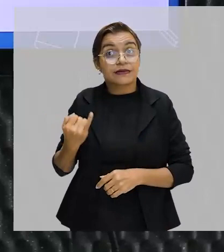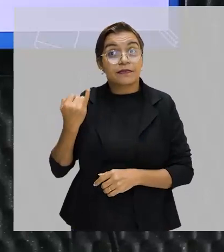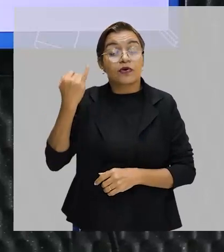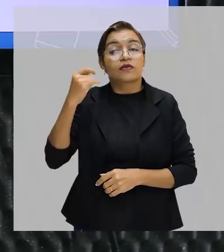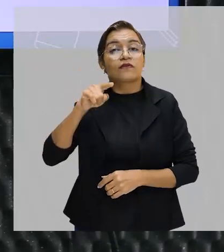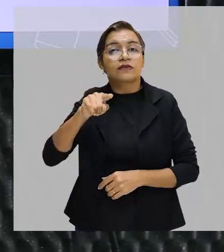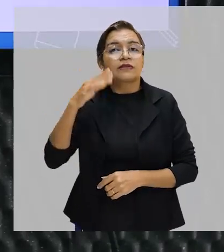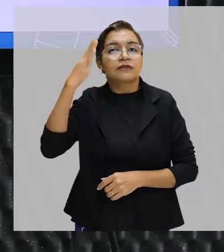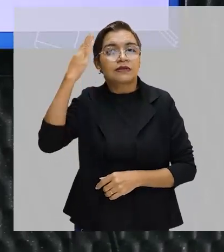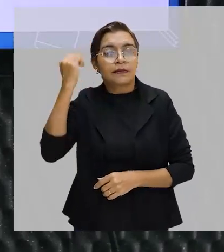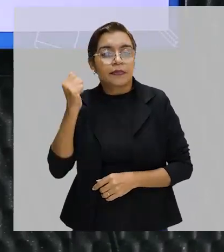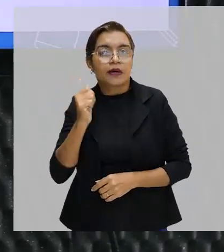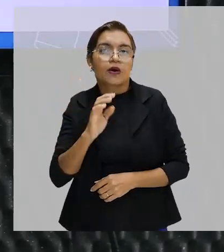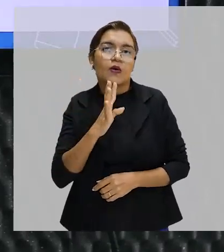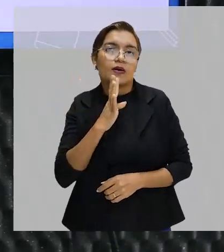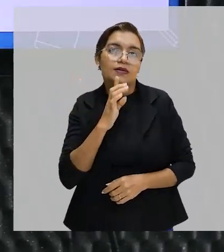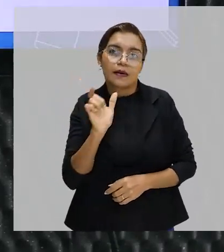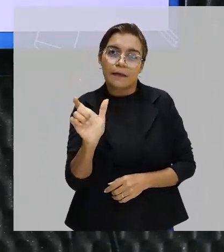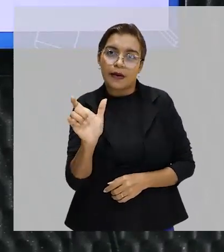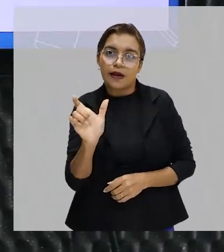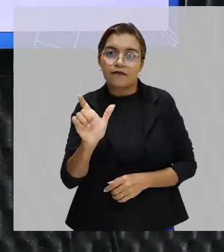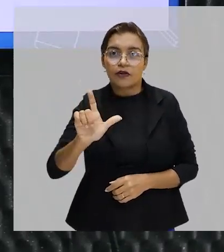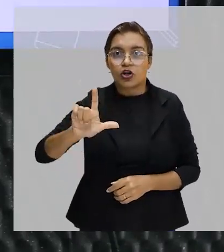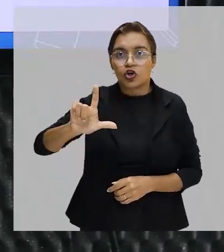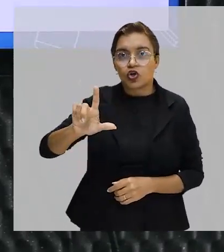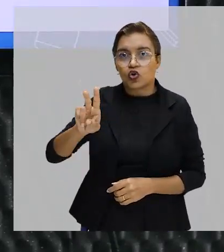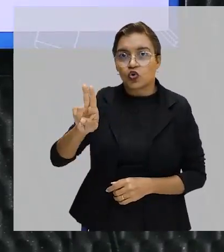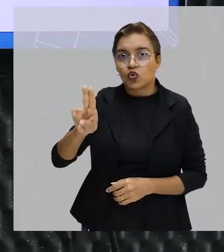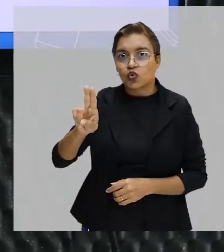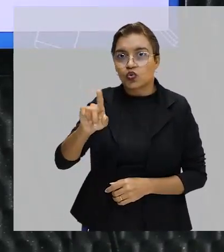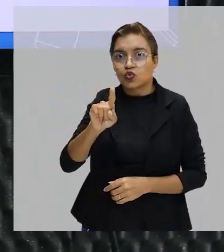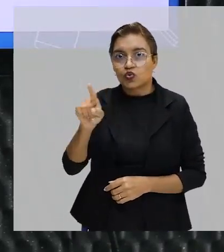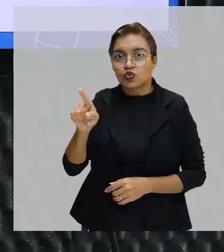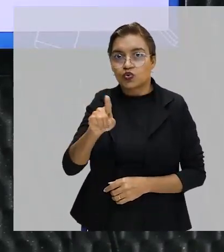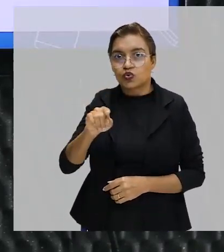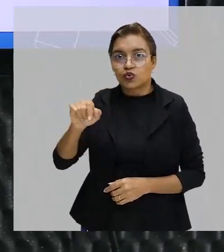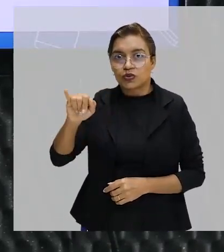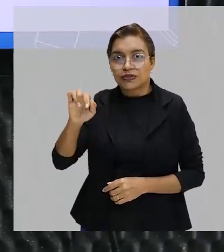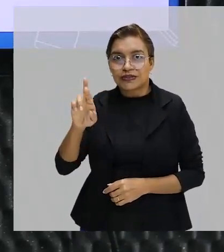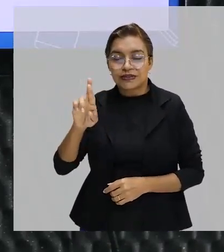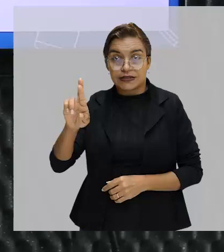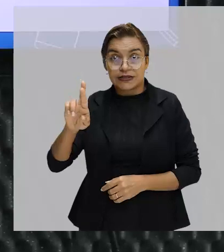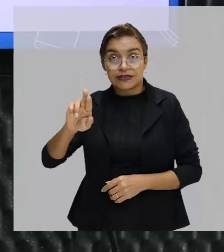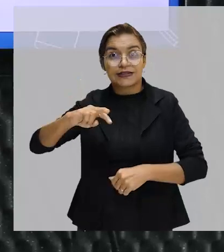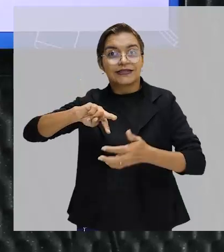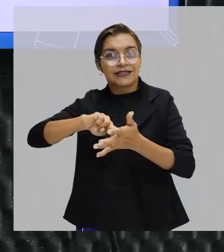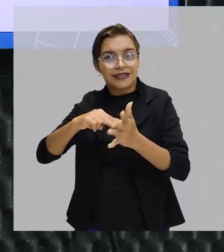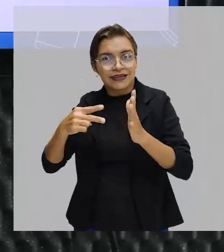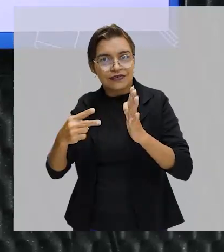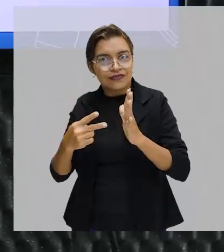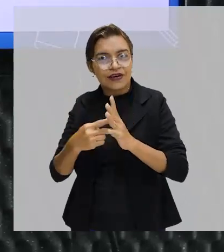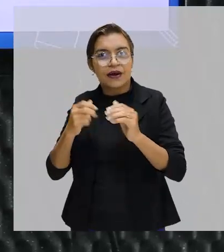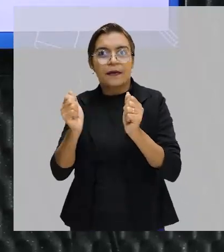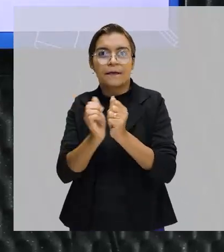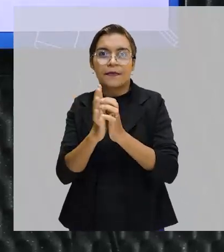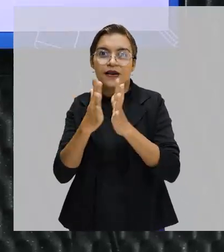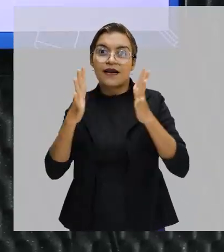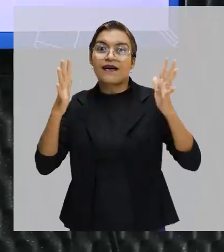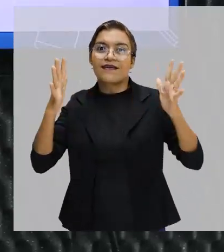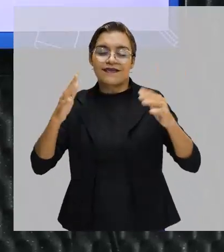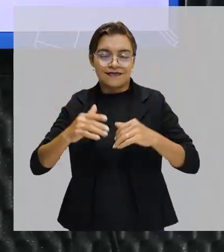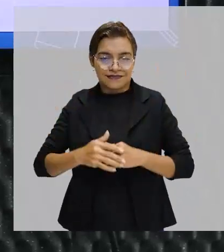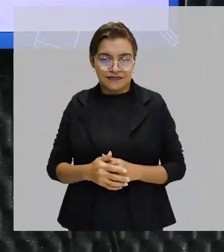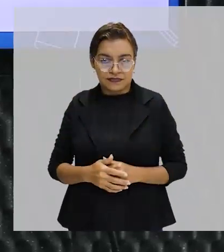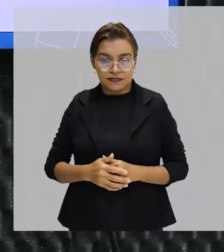você conheça a palavra luzir. Saiba que a palavra luzir tem esse sentido de brilhar, de brilhante. Caso você não tenha